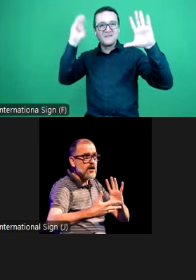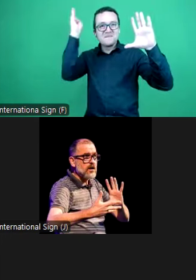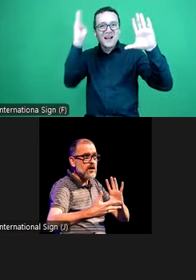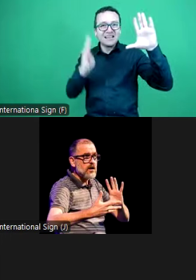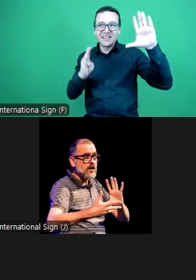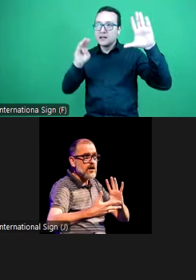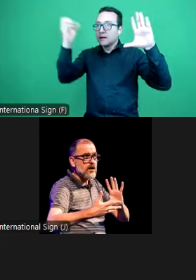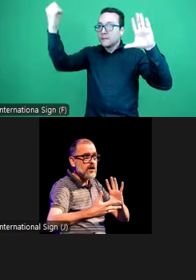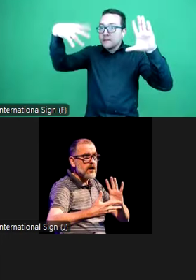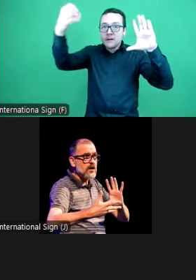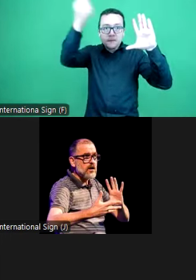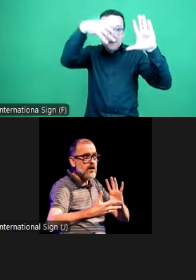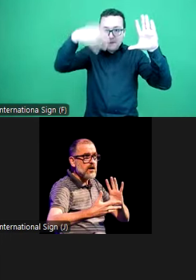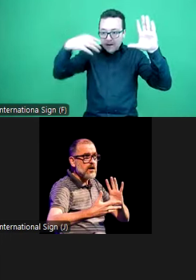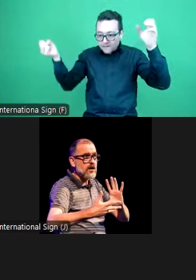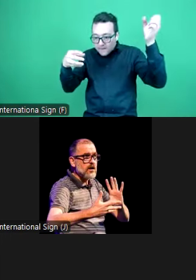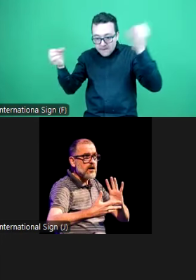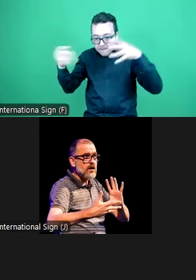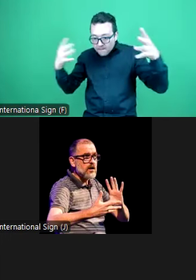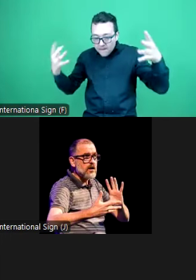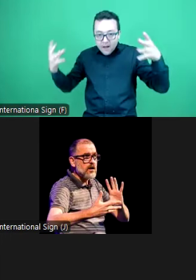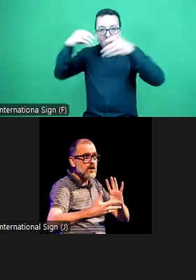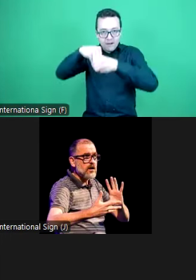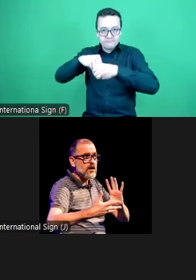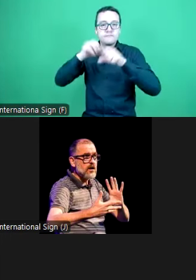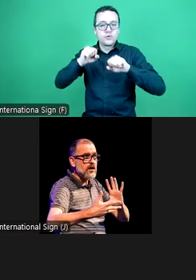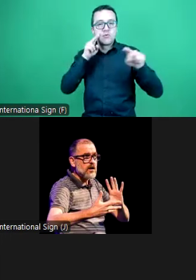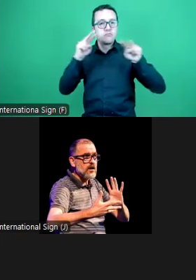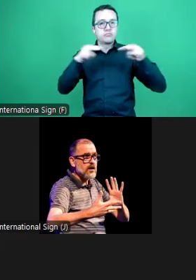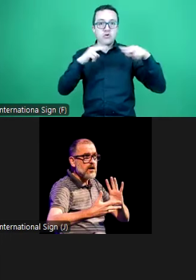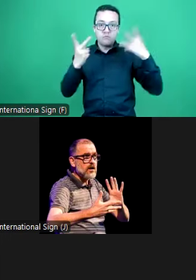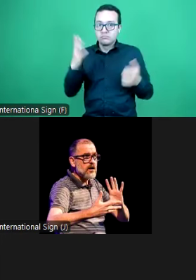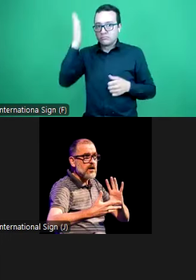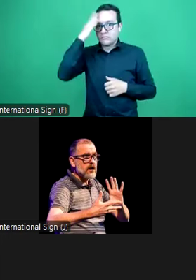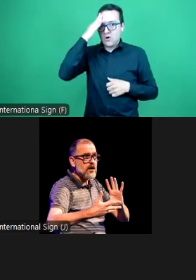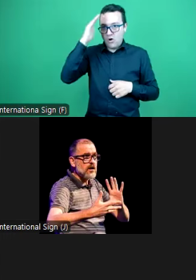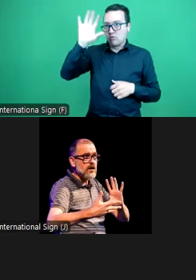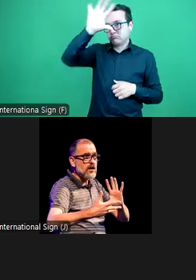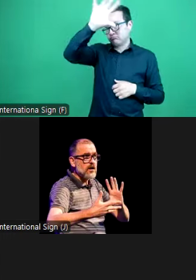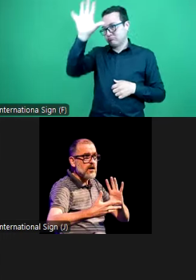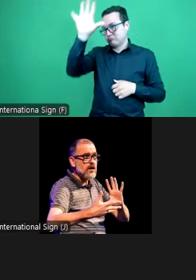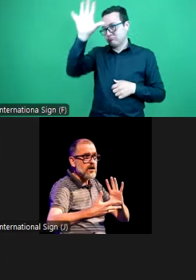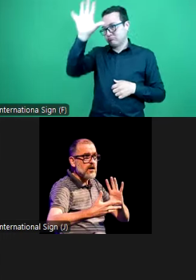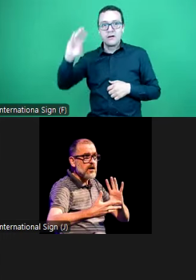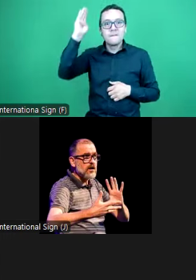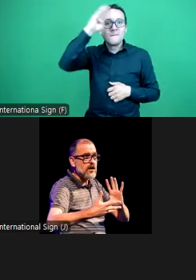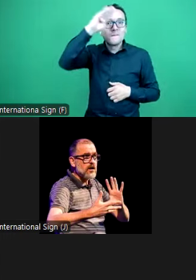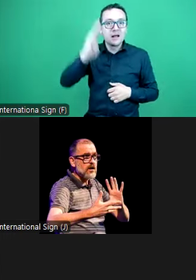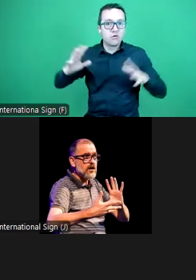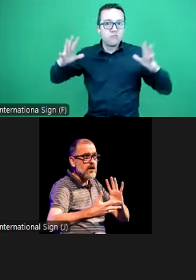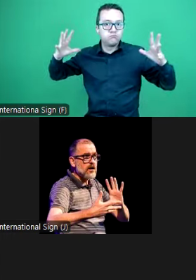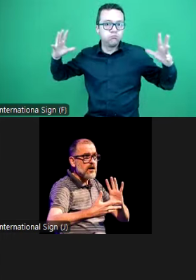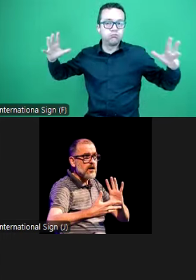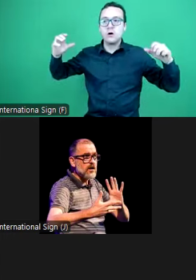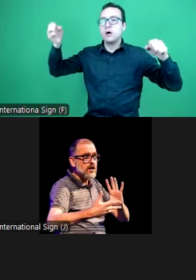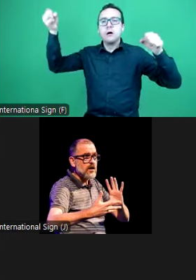entendo que é ousada para um país do tamanho do Brasil realizar um aporte de recursos de 2,4 bilhões de reais para o próximo